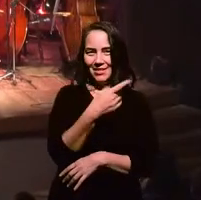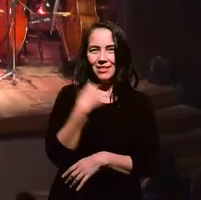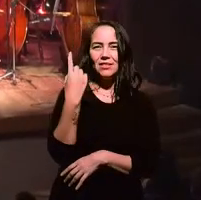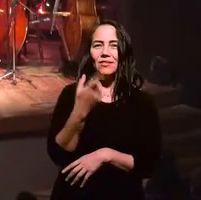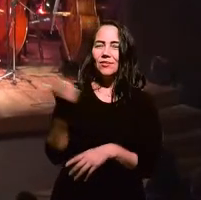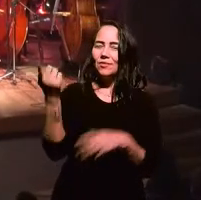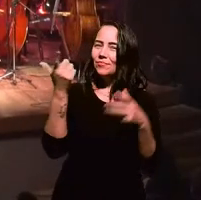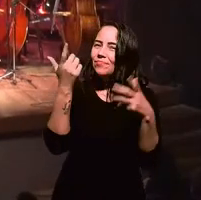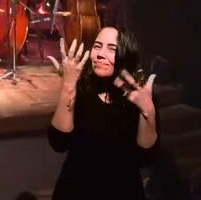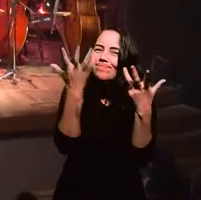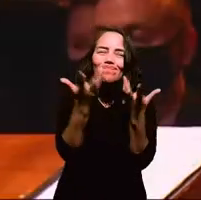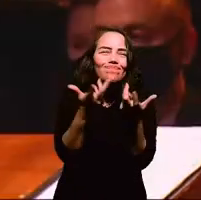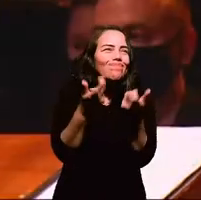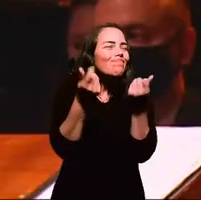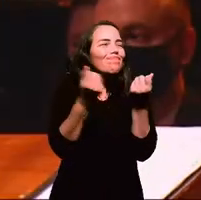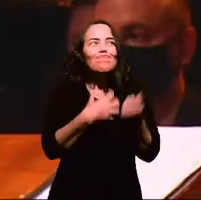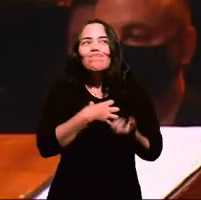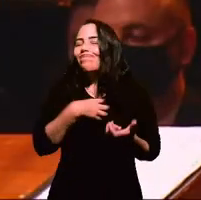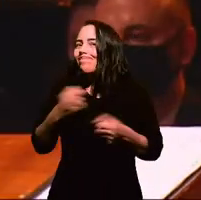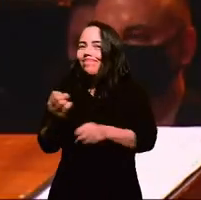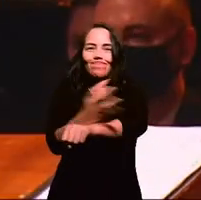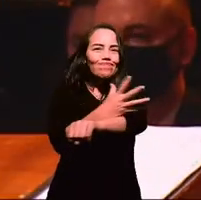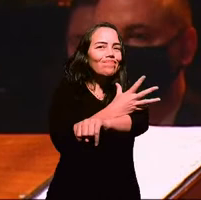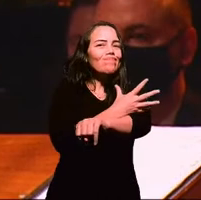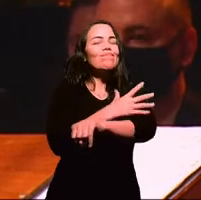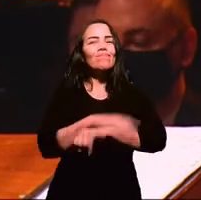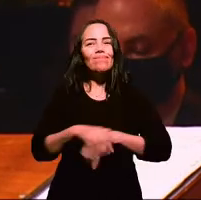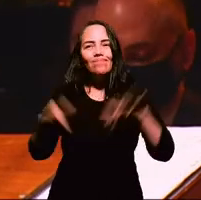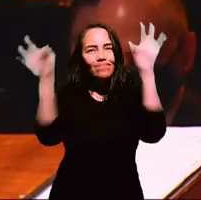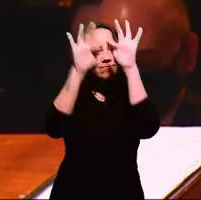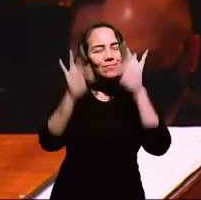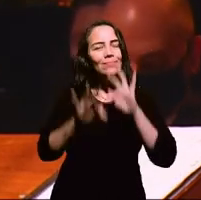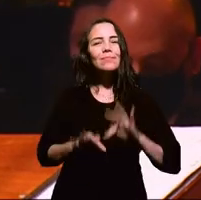estamos muito, mas muito emocionados